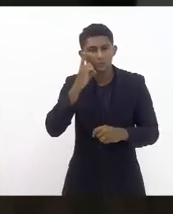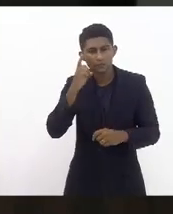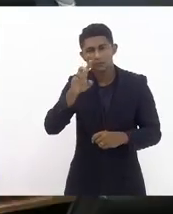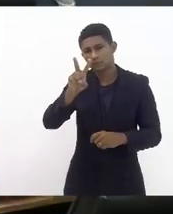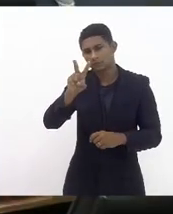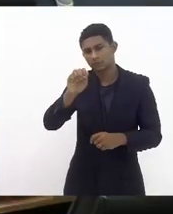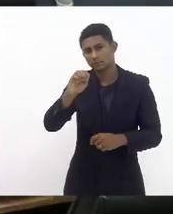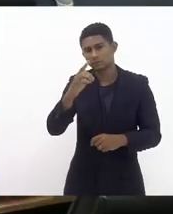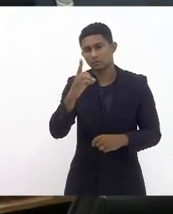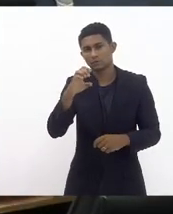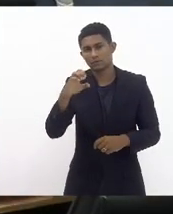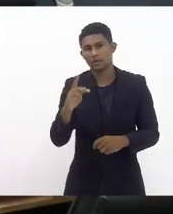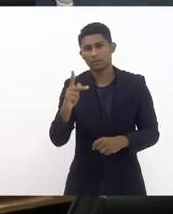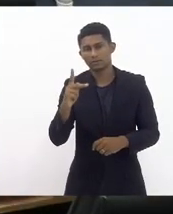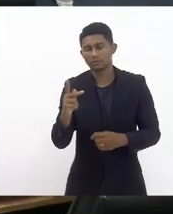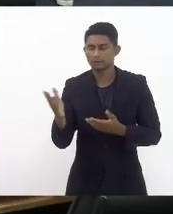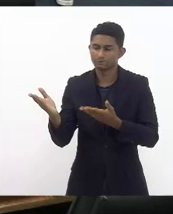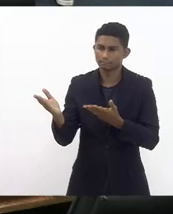Carneiro.